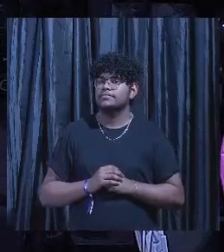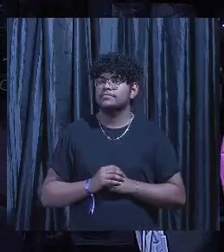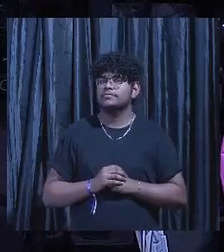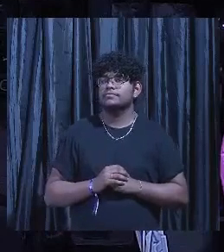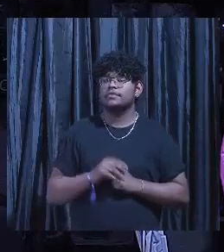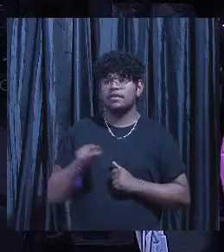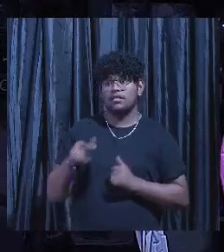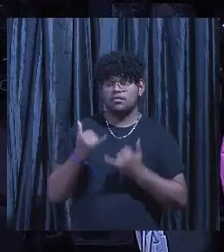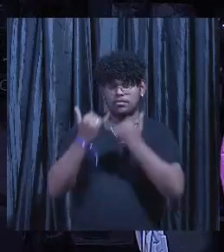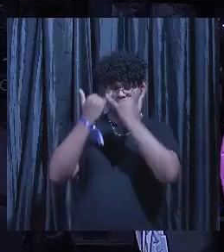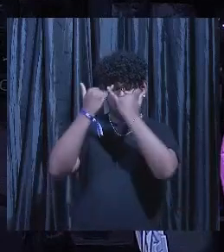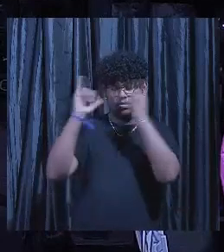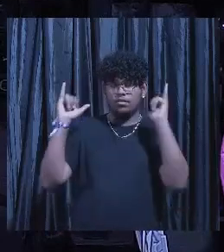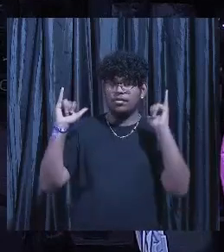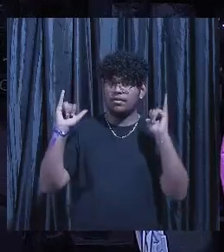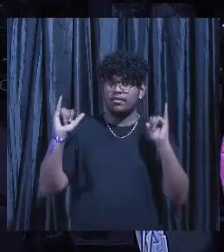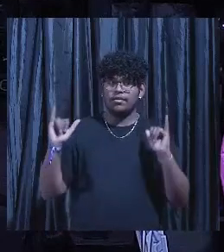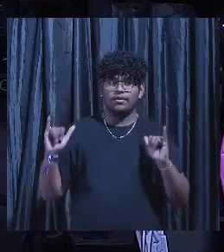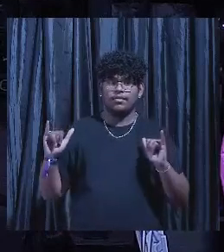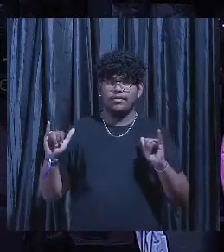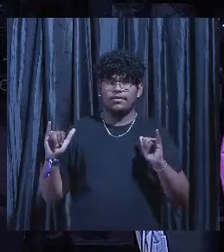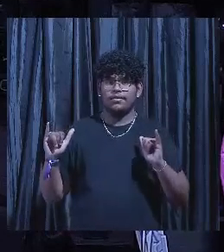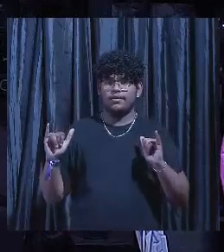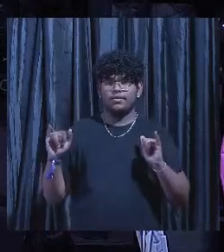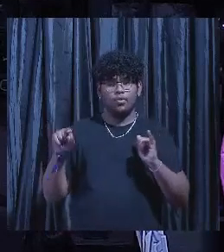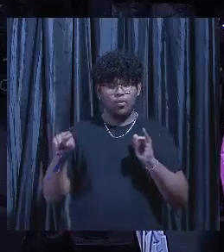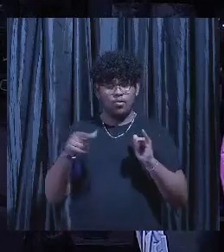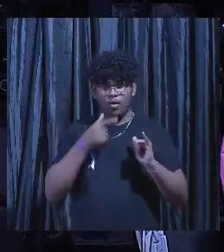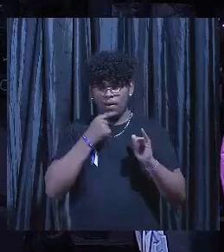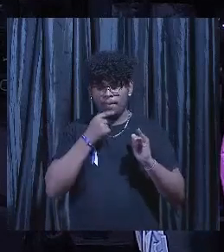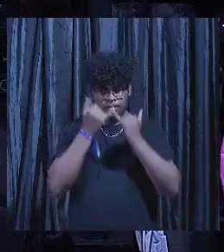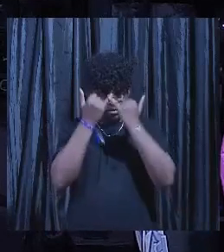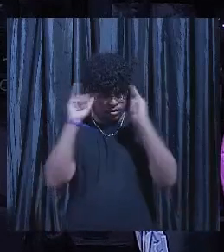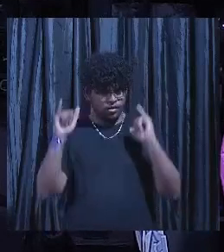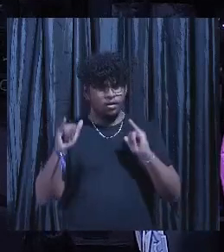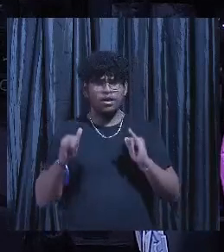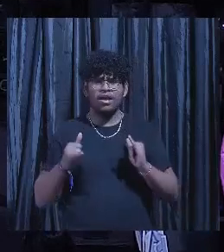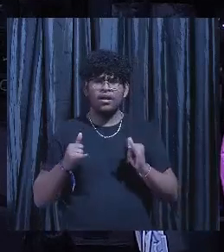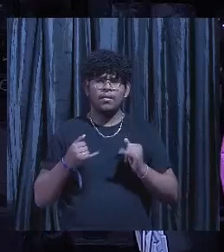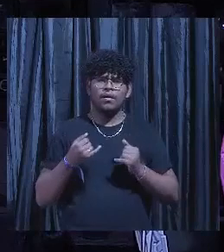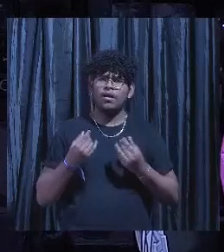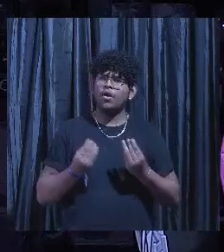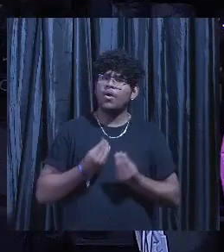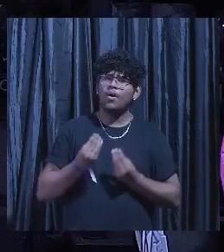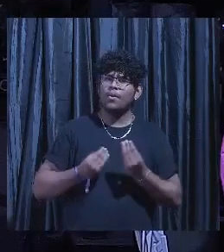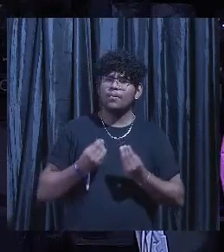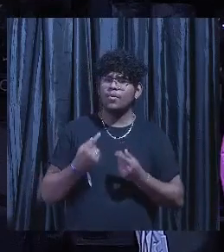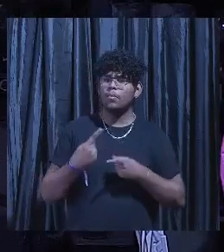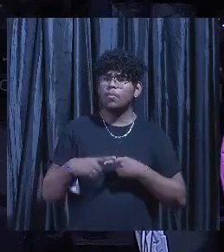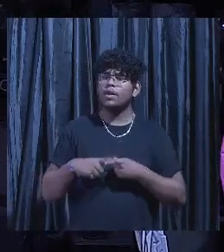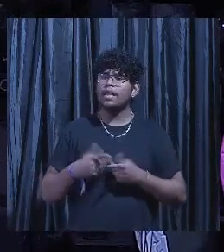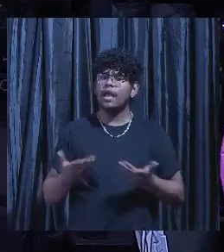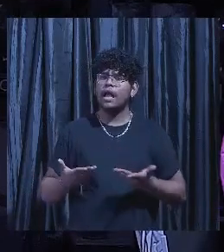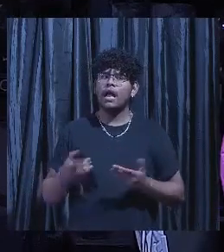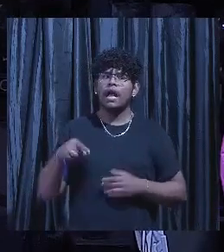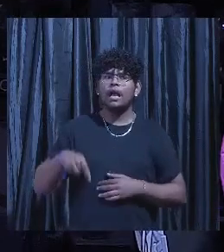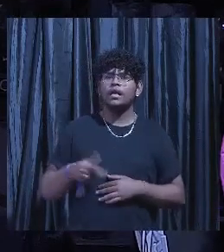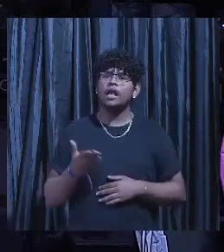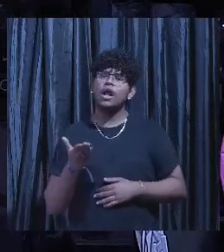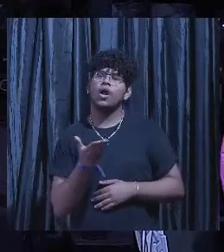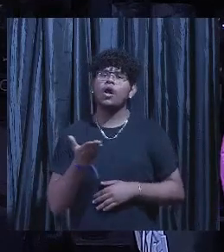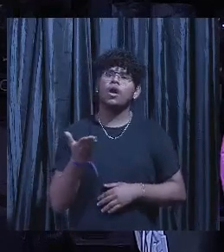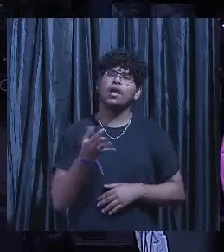Aí ele ficou em choque, ele teve um colapso, né? Ele falou, como assim? E por que você está servindo café? Eu falei, porque eu não consigo